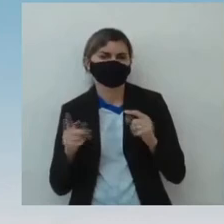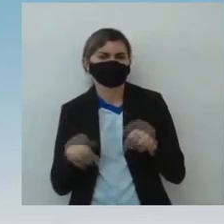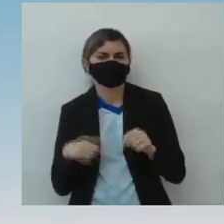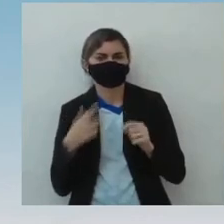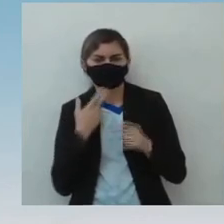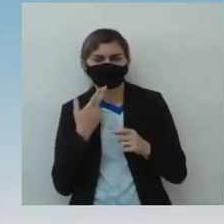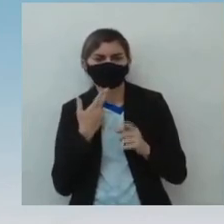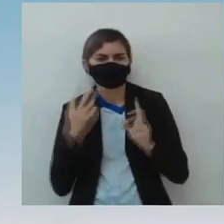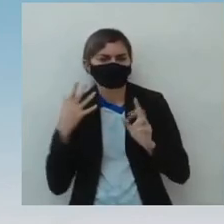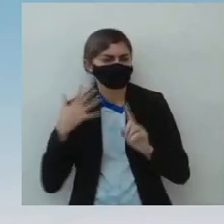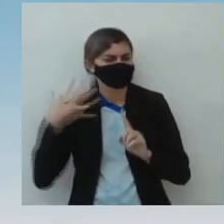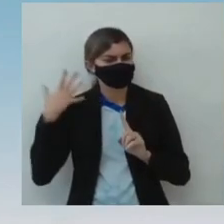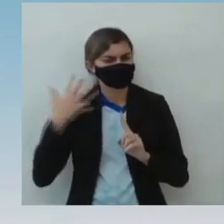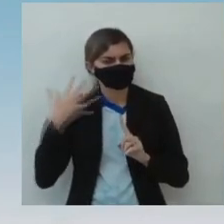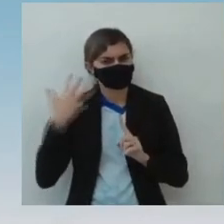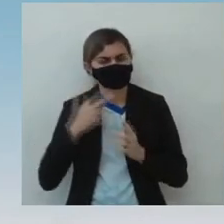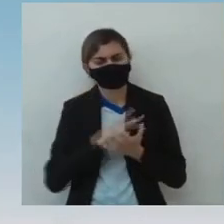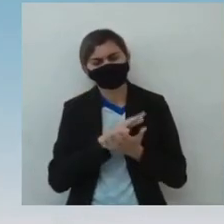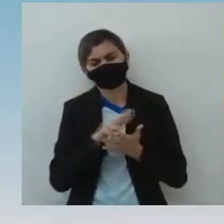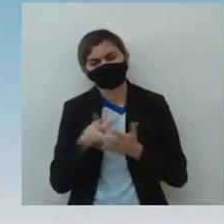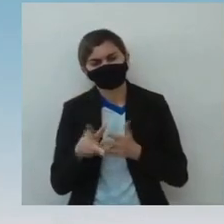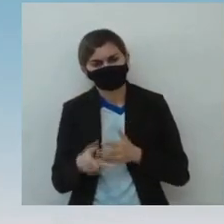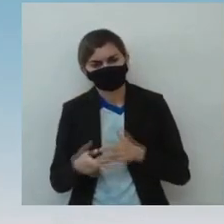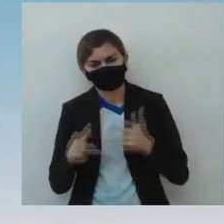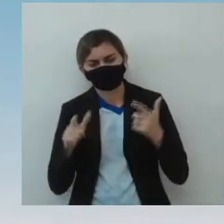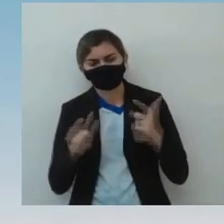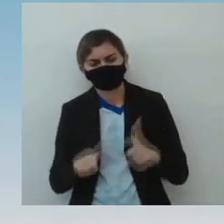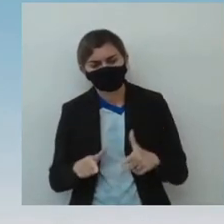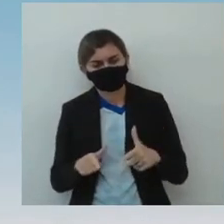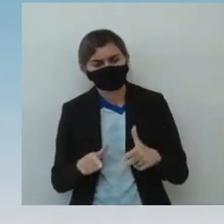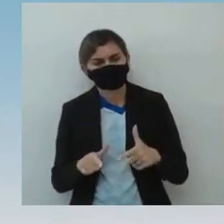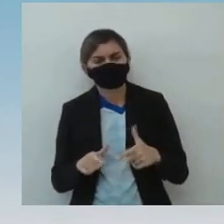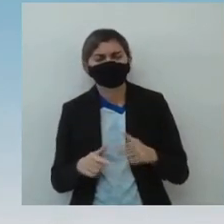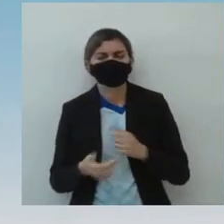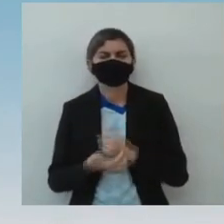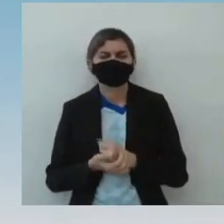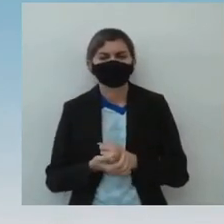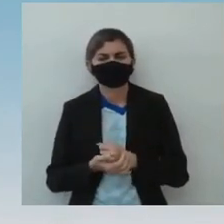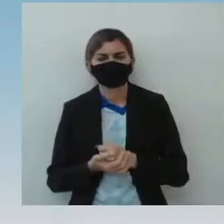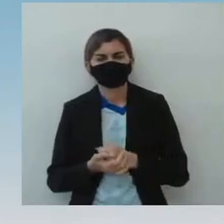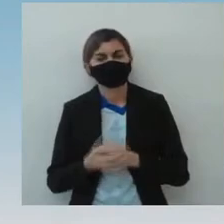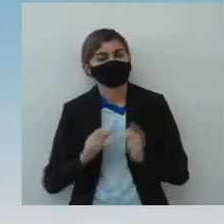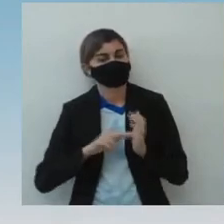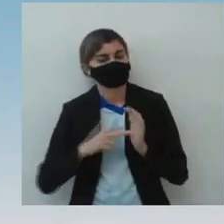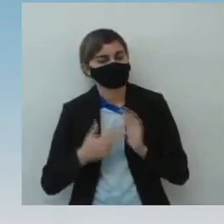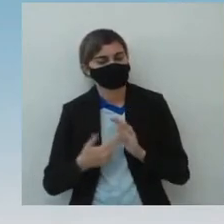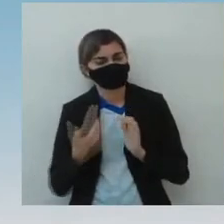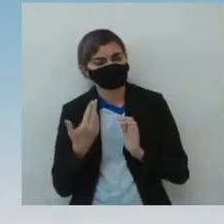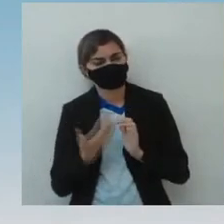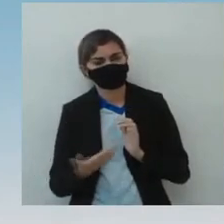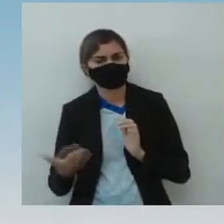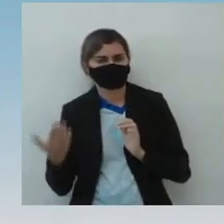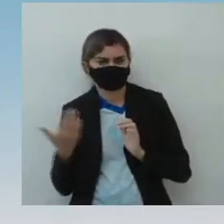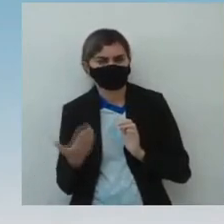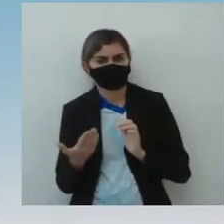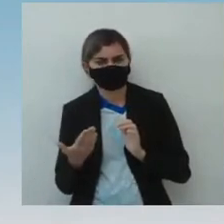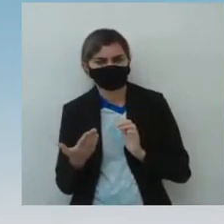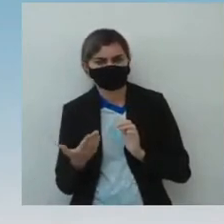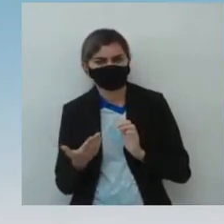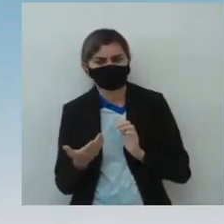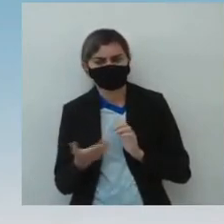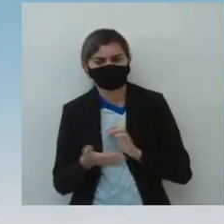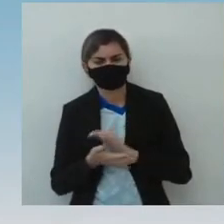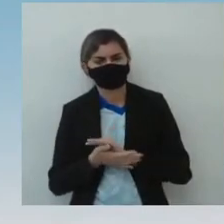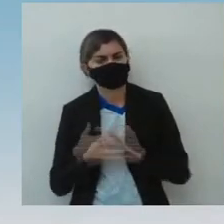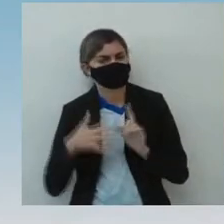falar das palestras né em vários ambientes Play a significant role in all Side quests